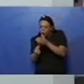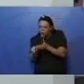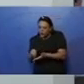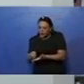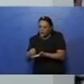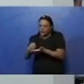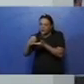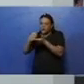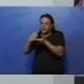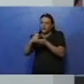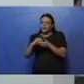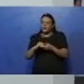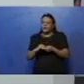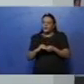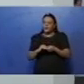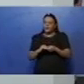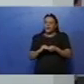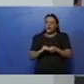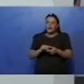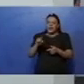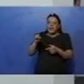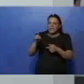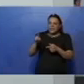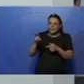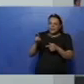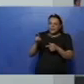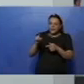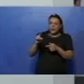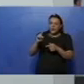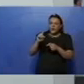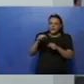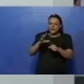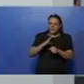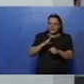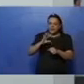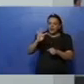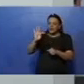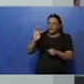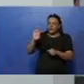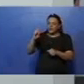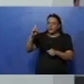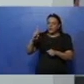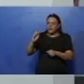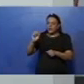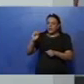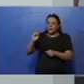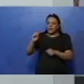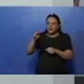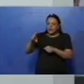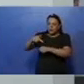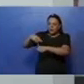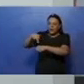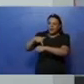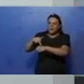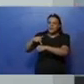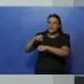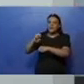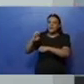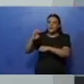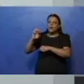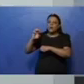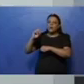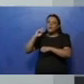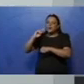muito. No Texas, Estados Unidos, mulher enfrenta alagamento causado pelo furacão Harvey. Olha